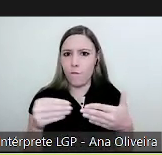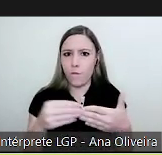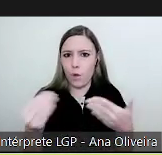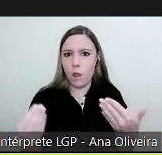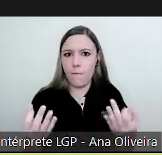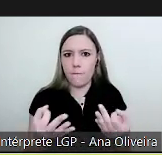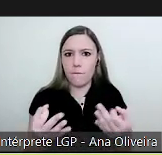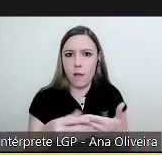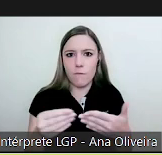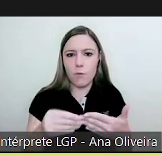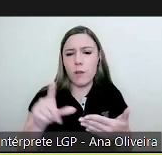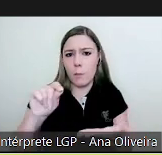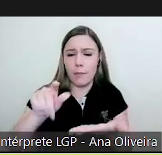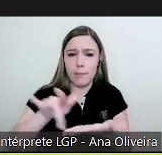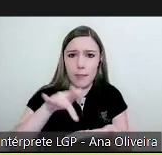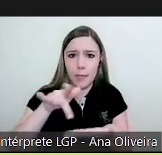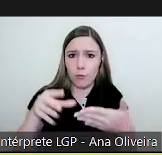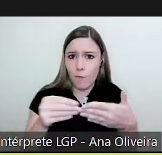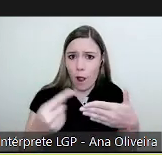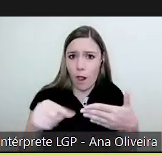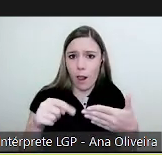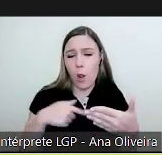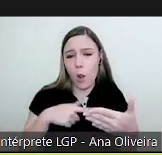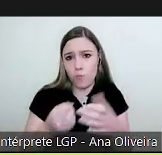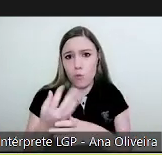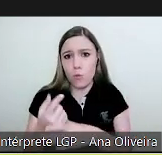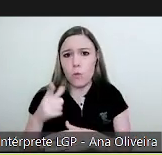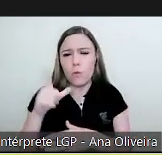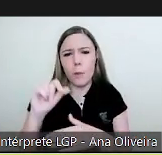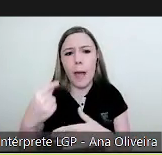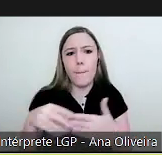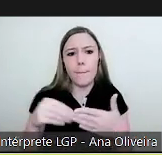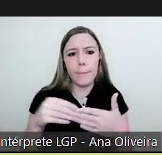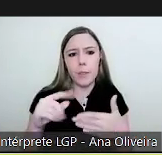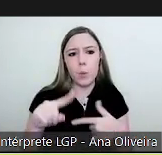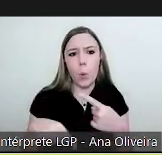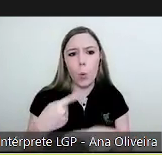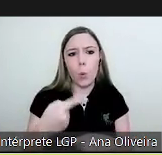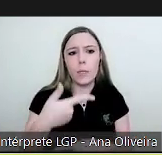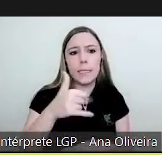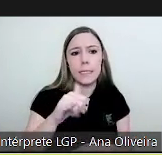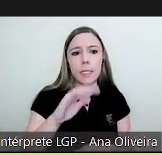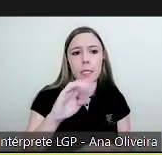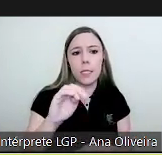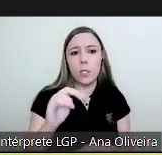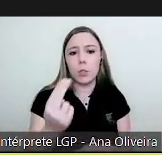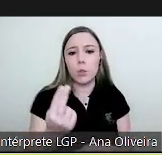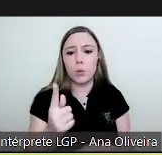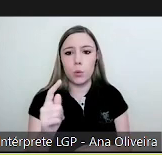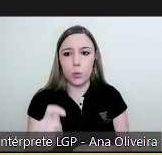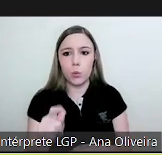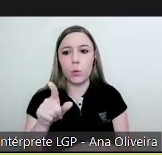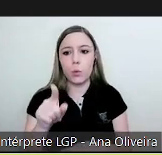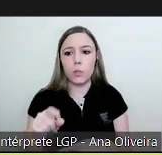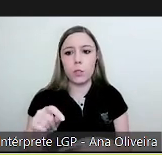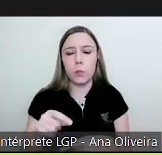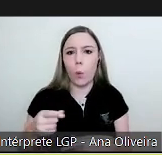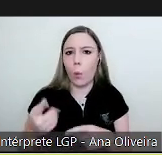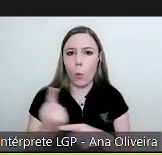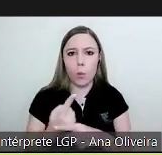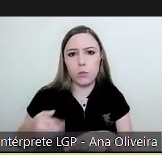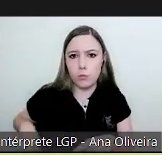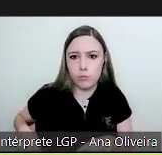e nos livros que lemos. Temos também papel tissue, portanto são os papéis higiênicos, guardanapos e